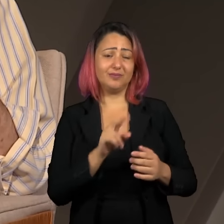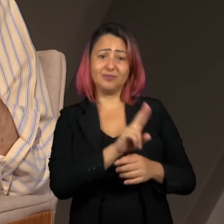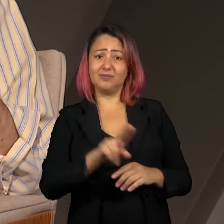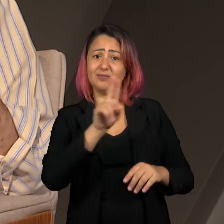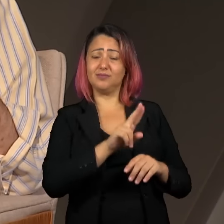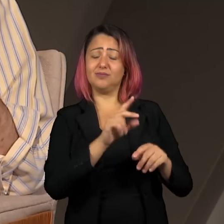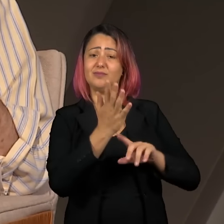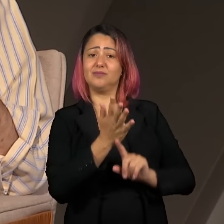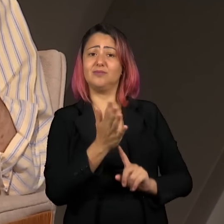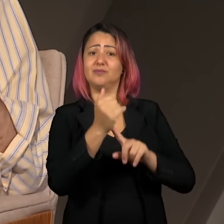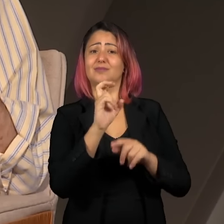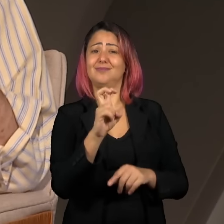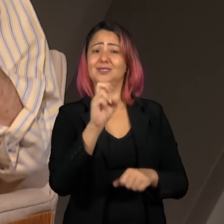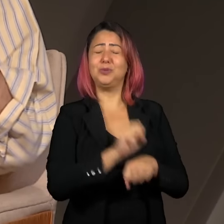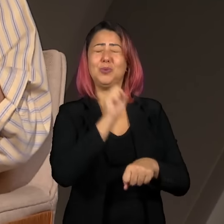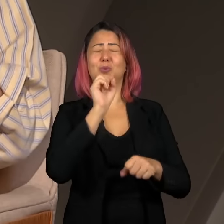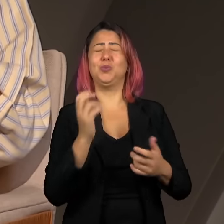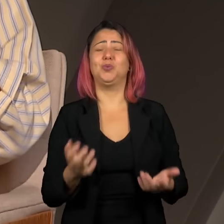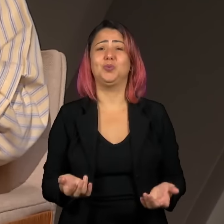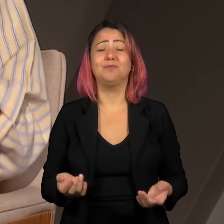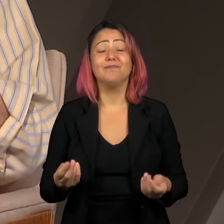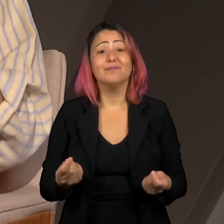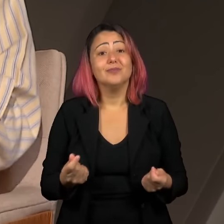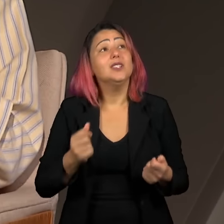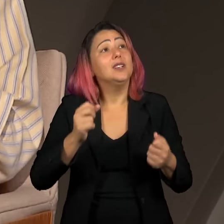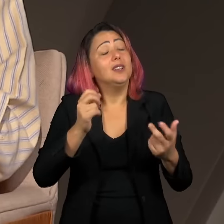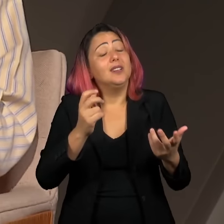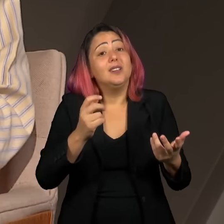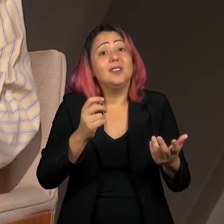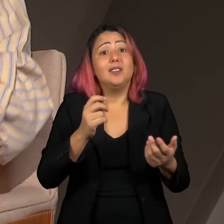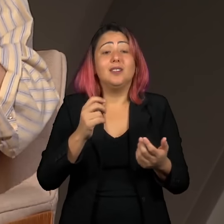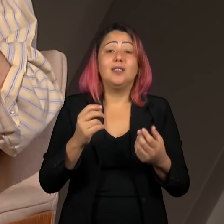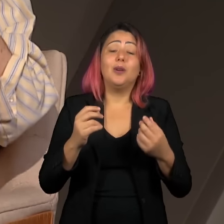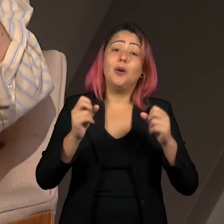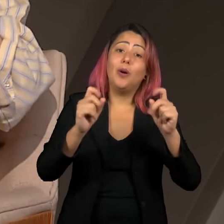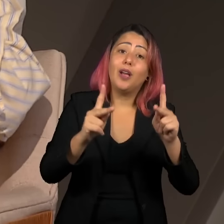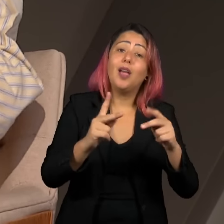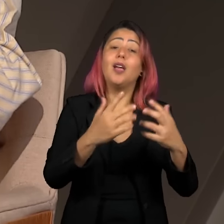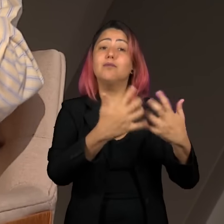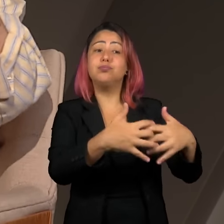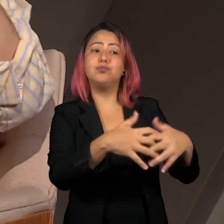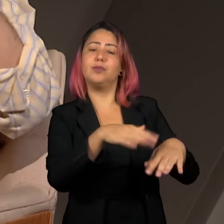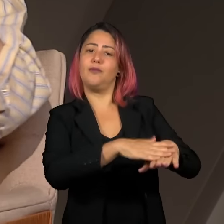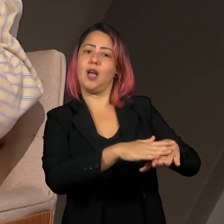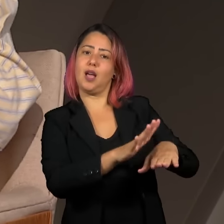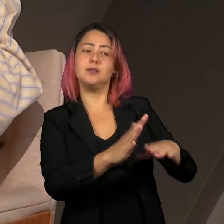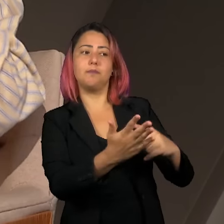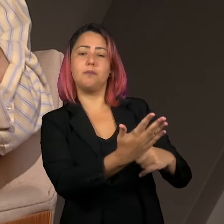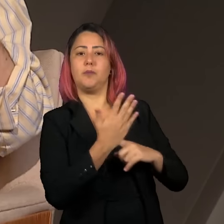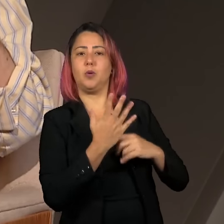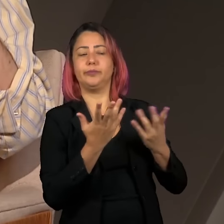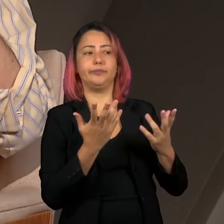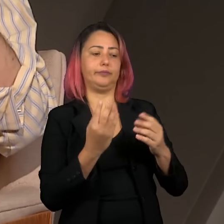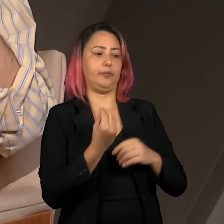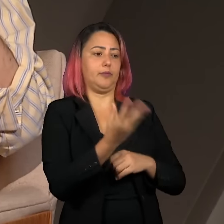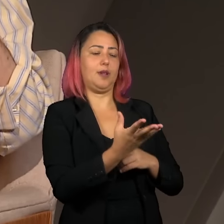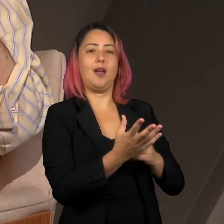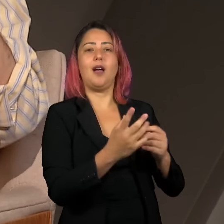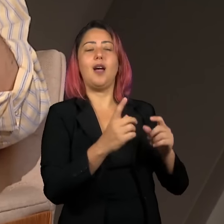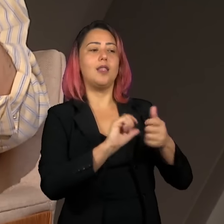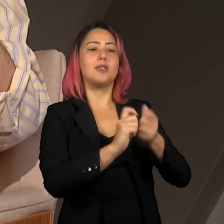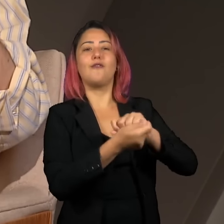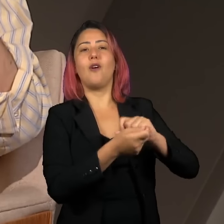Uhum E o problema é bom uma vez que eu fiz isso tá bom a máquina faz come mostra etc o gráfico